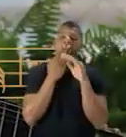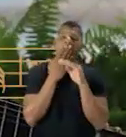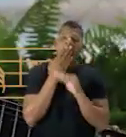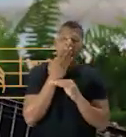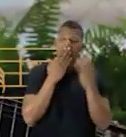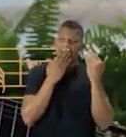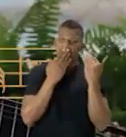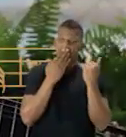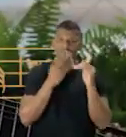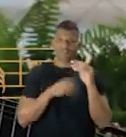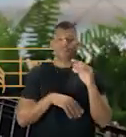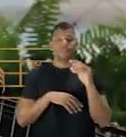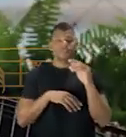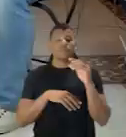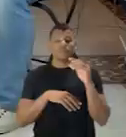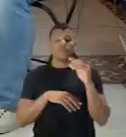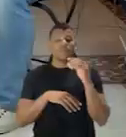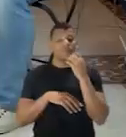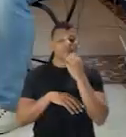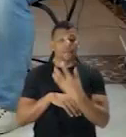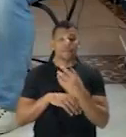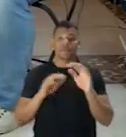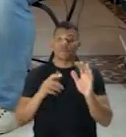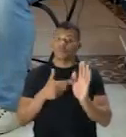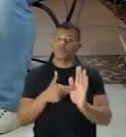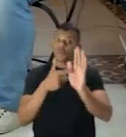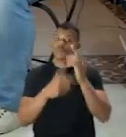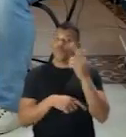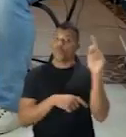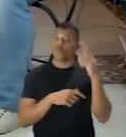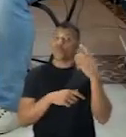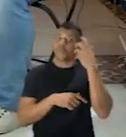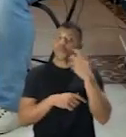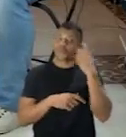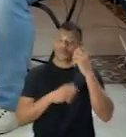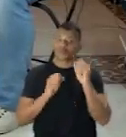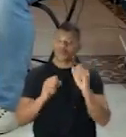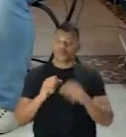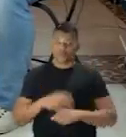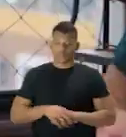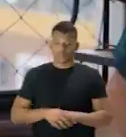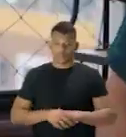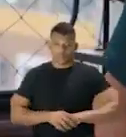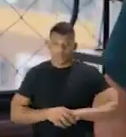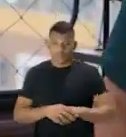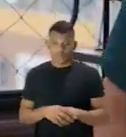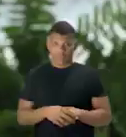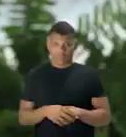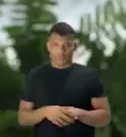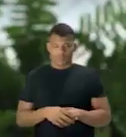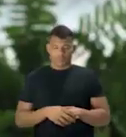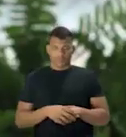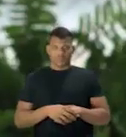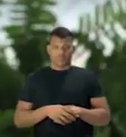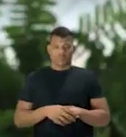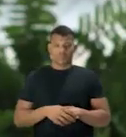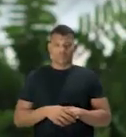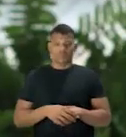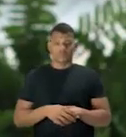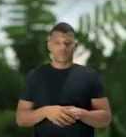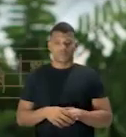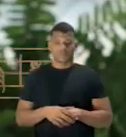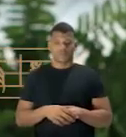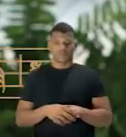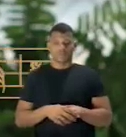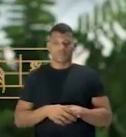o Santíssima Trindade. Ah, o Santíssima Trindade, sim, certo. Tá bom. Mas... então mostra outra coisa aí do...